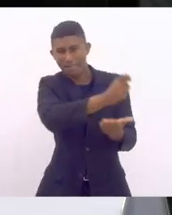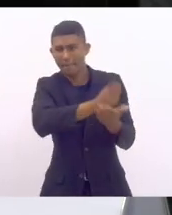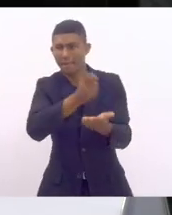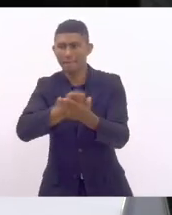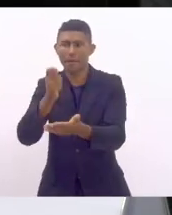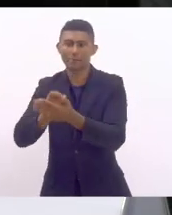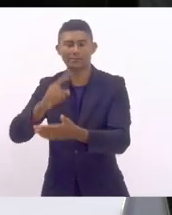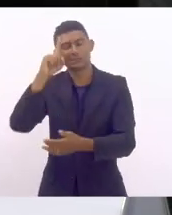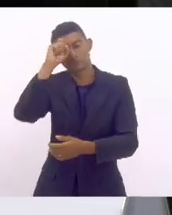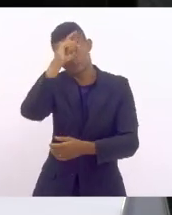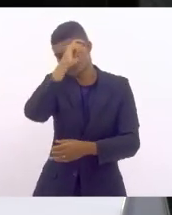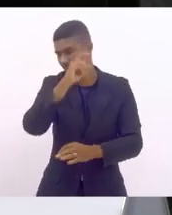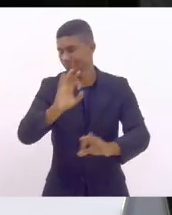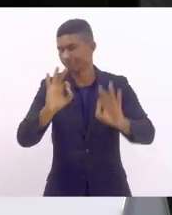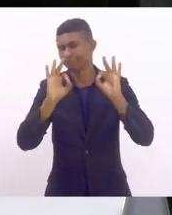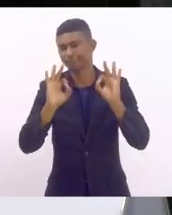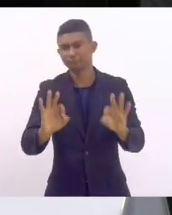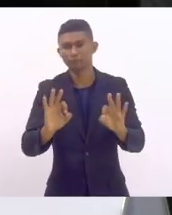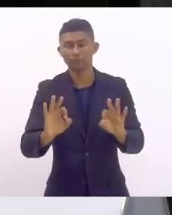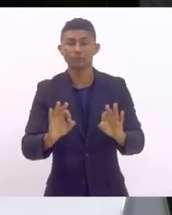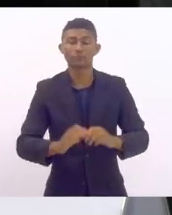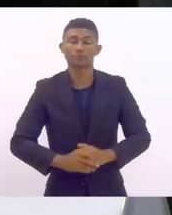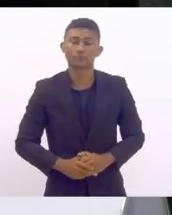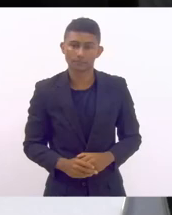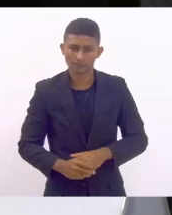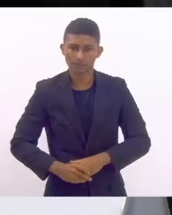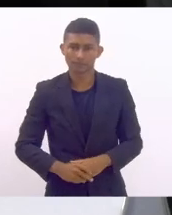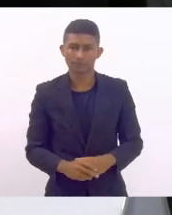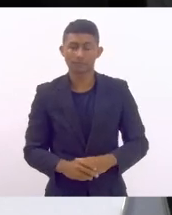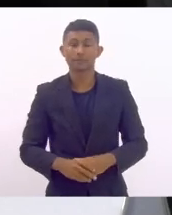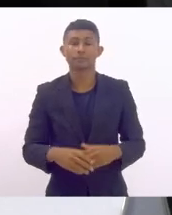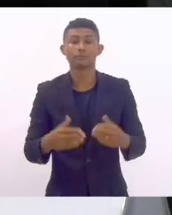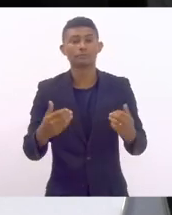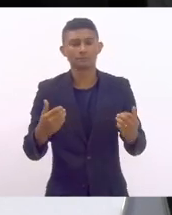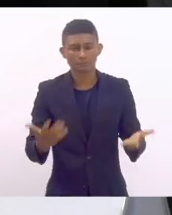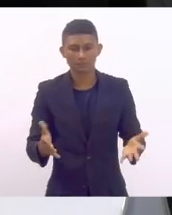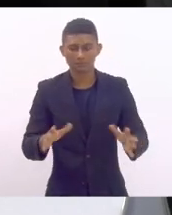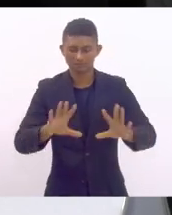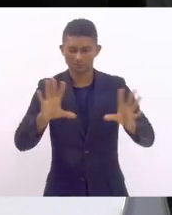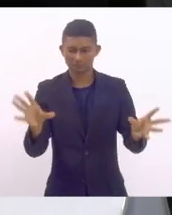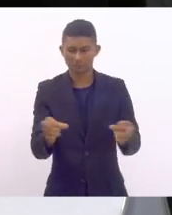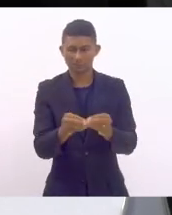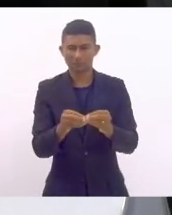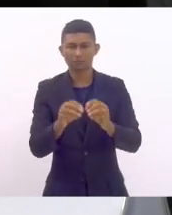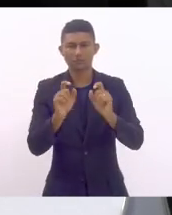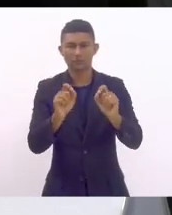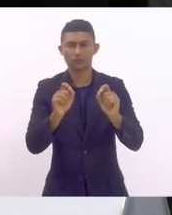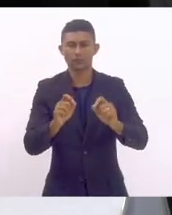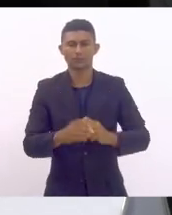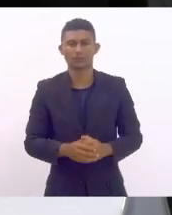é que aí eu queria já indo para conclusão presidente que a diminuição